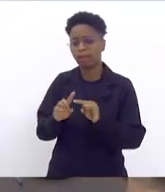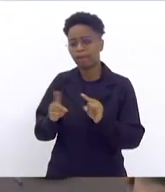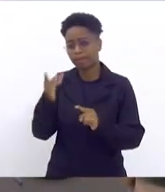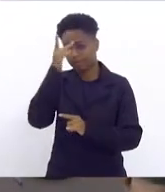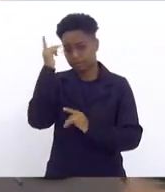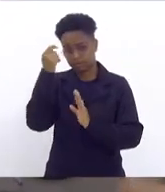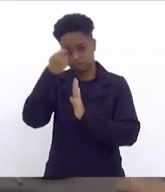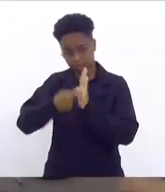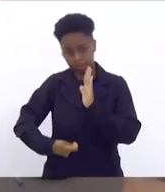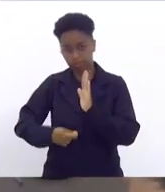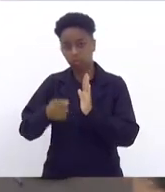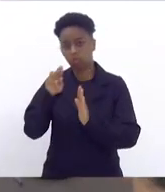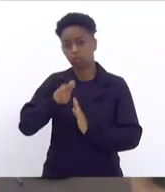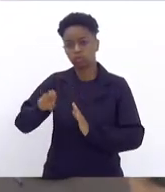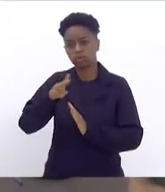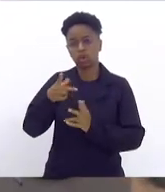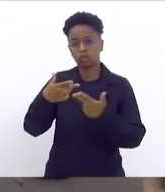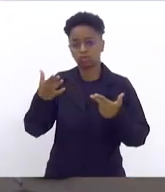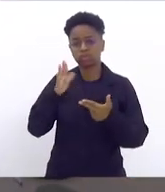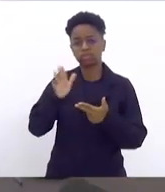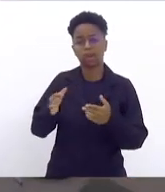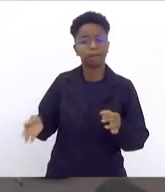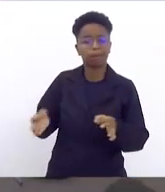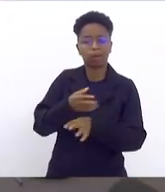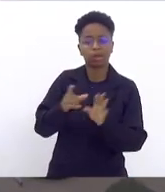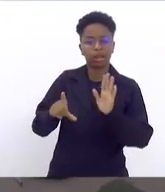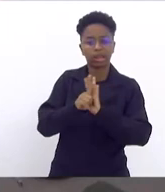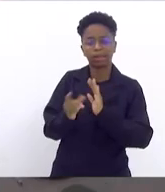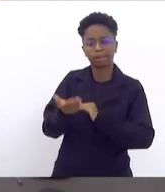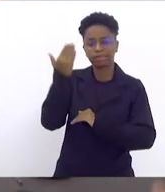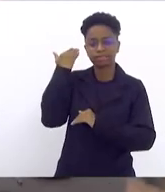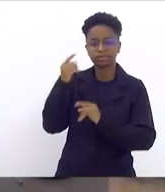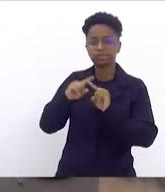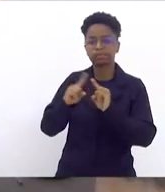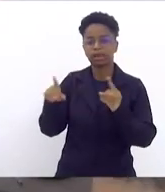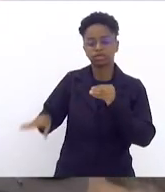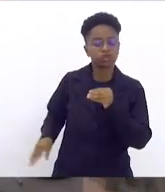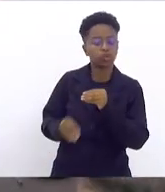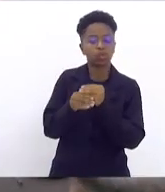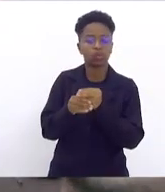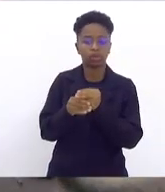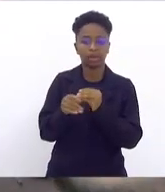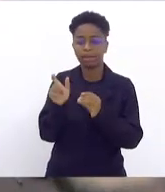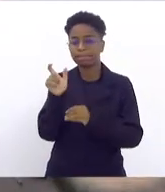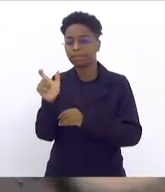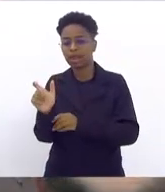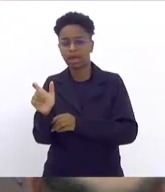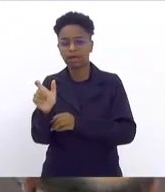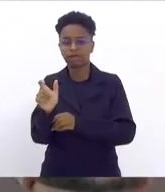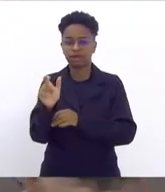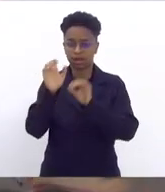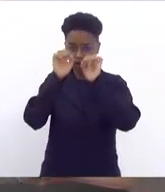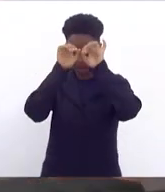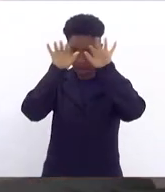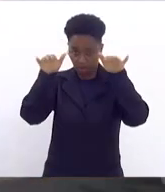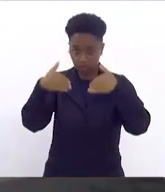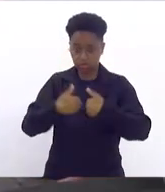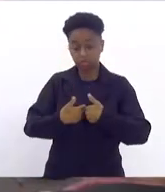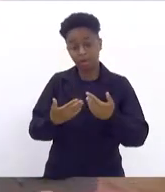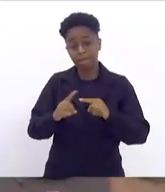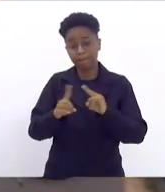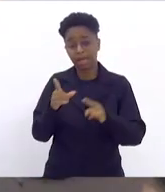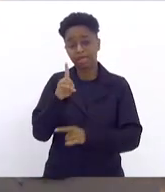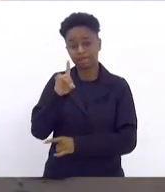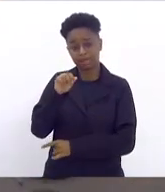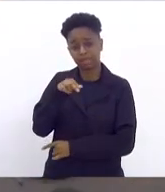ele utilizava algo que já estava estabelecido numa lei antiga, mas inclui o termo transtorno espectro autista. No caso da deputada Dani, que é